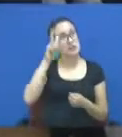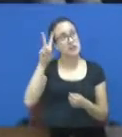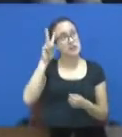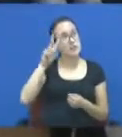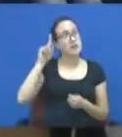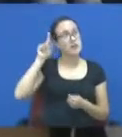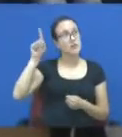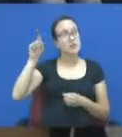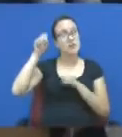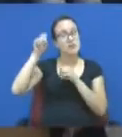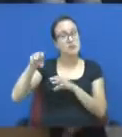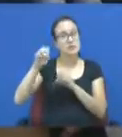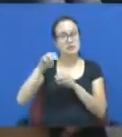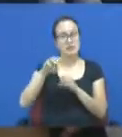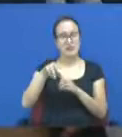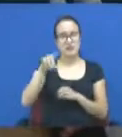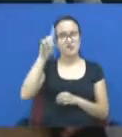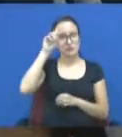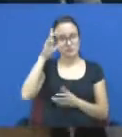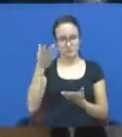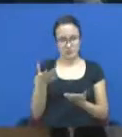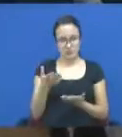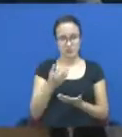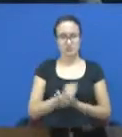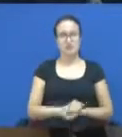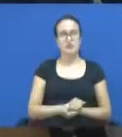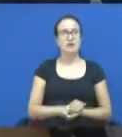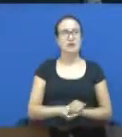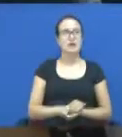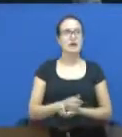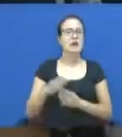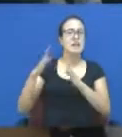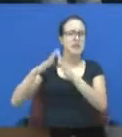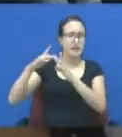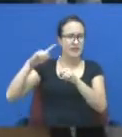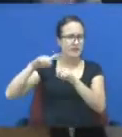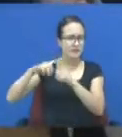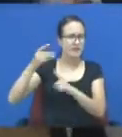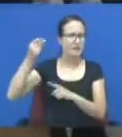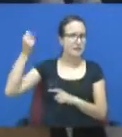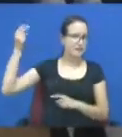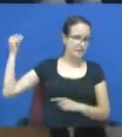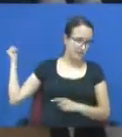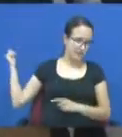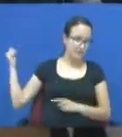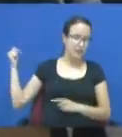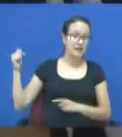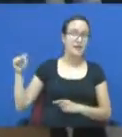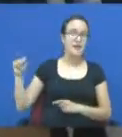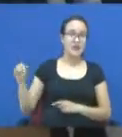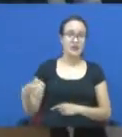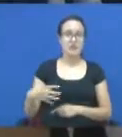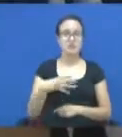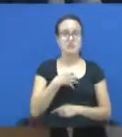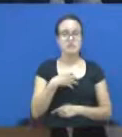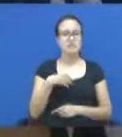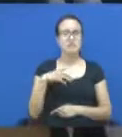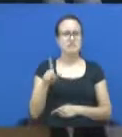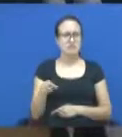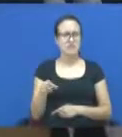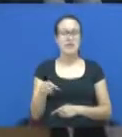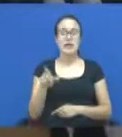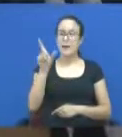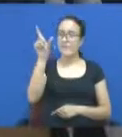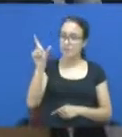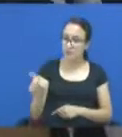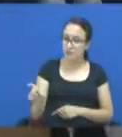ensinava na igreja naqueles dias. A igreja da época costumava dizer que algumas pessoas possuíam mais méritos do que